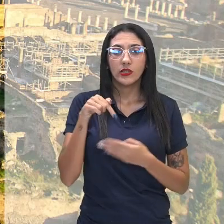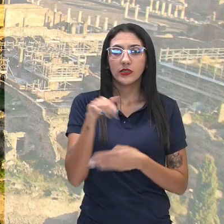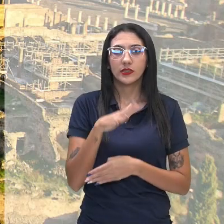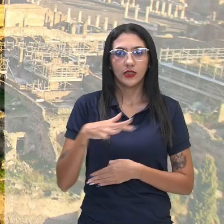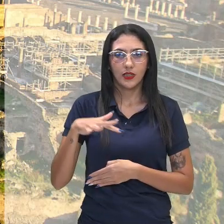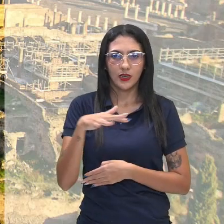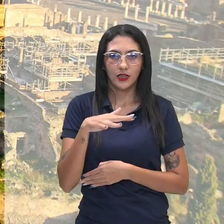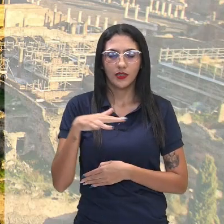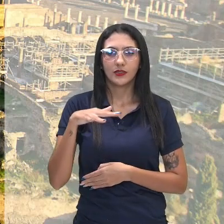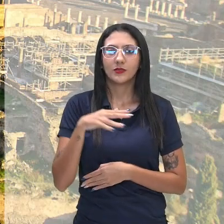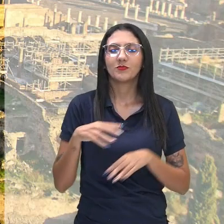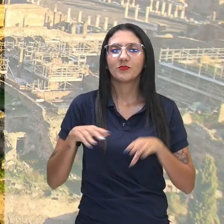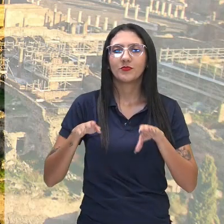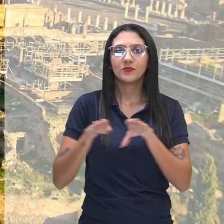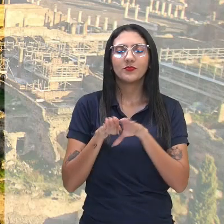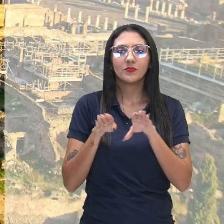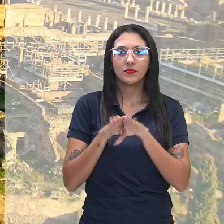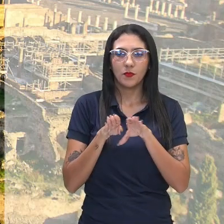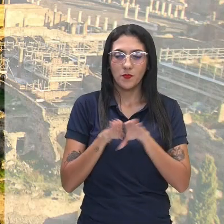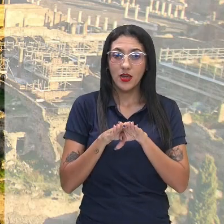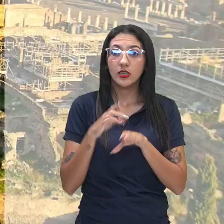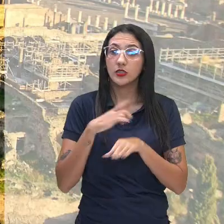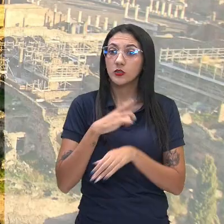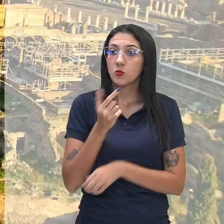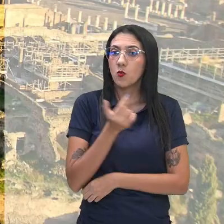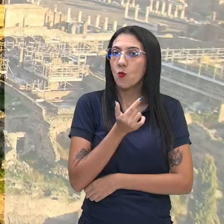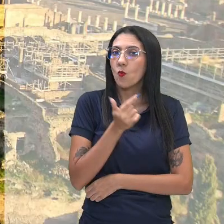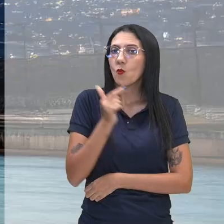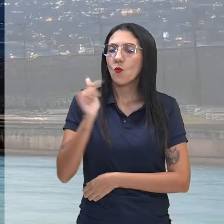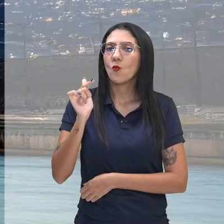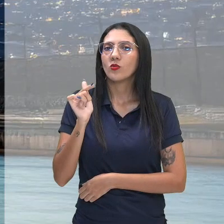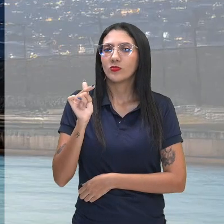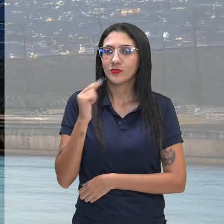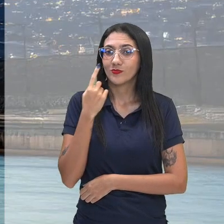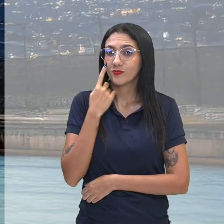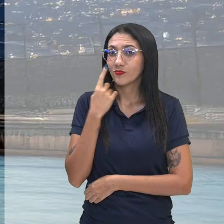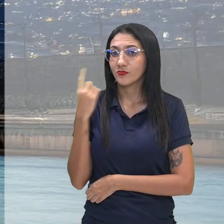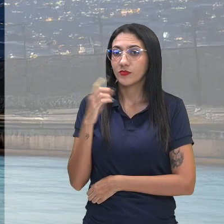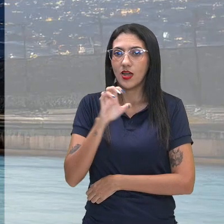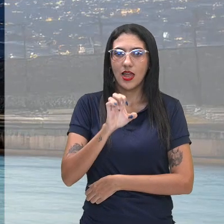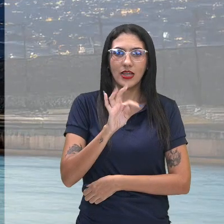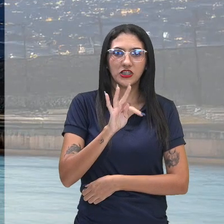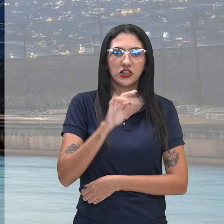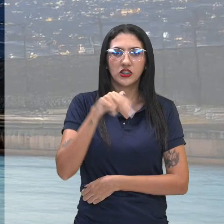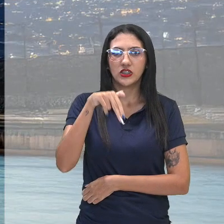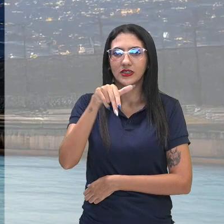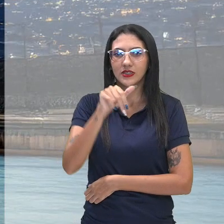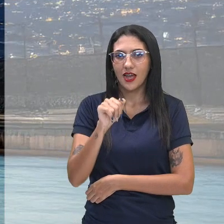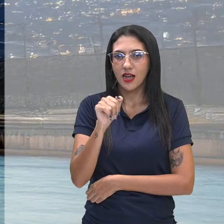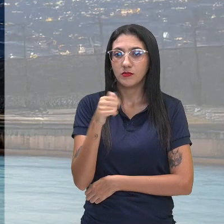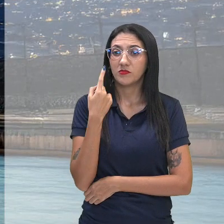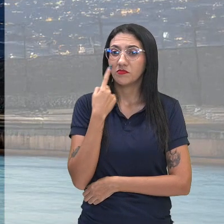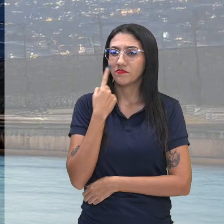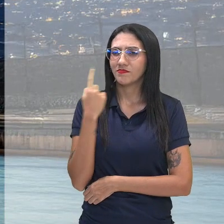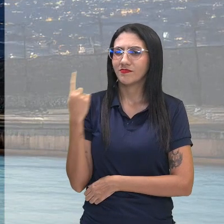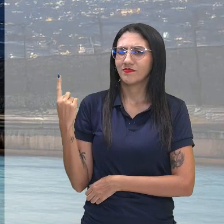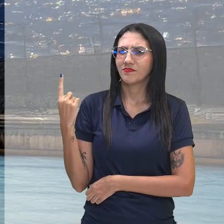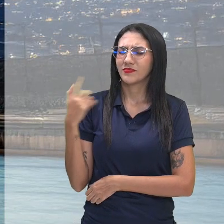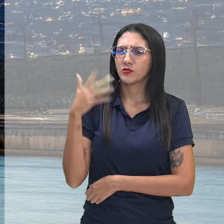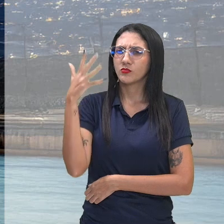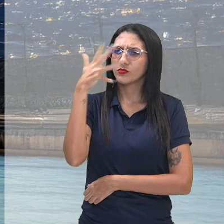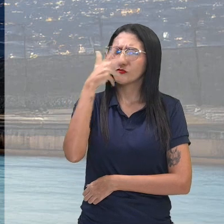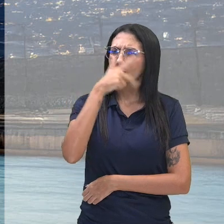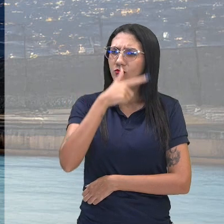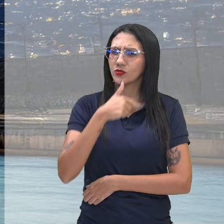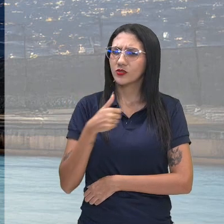encontrar, a gente vai encontrar um outro vulcão que é o Etna. E aí você observa nessa imagem bem bonita aí do